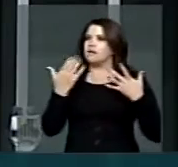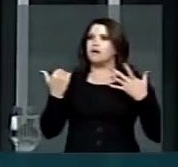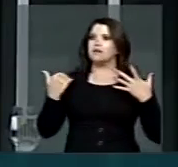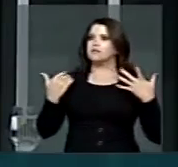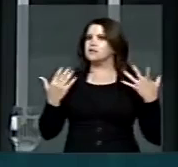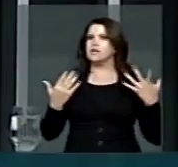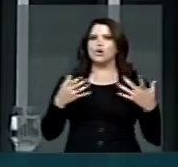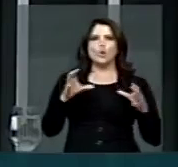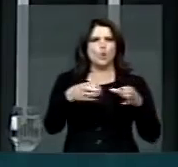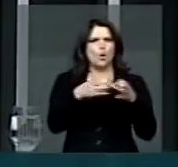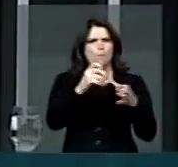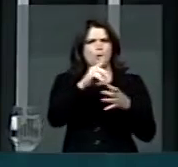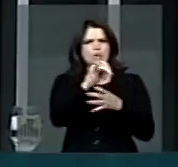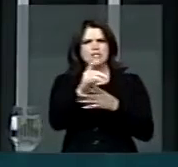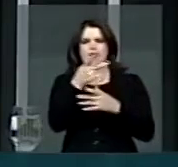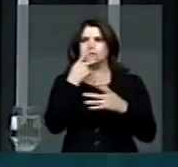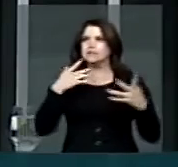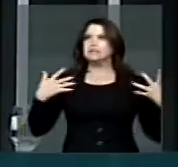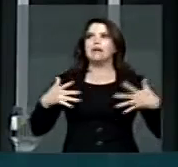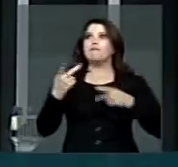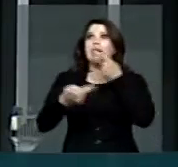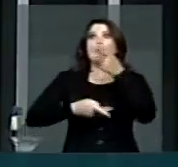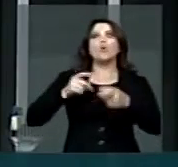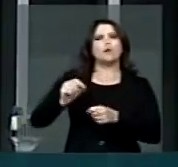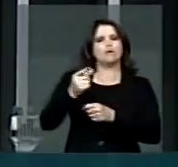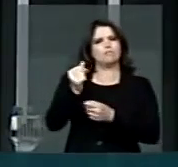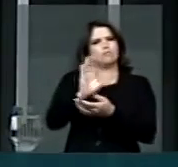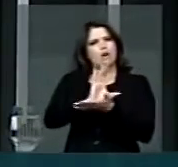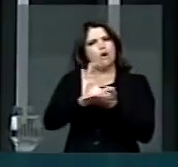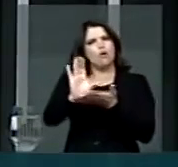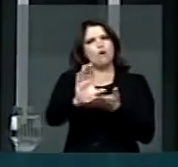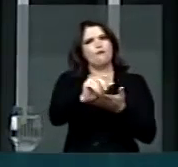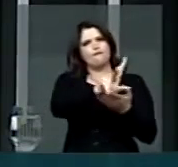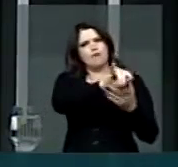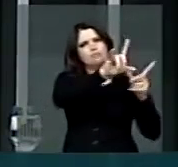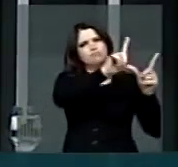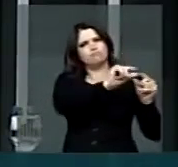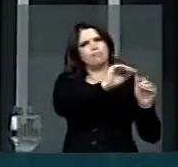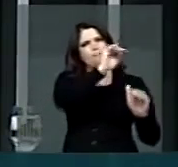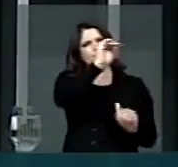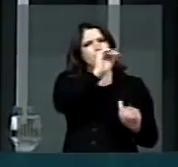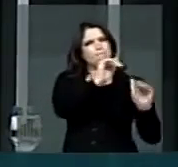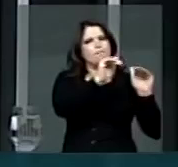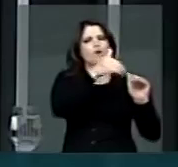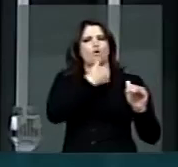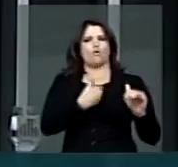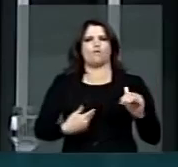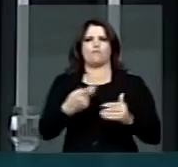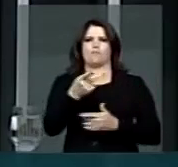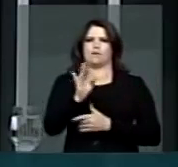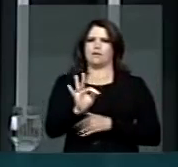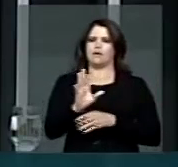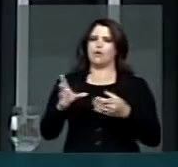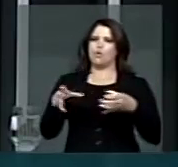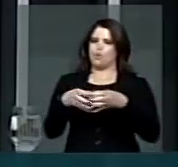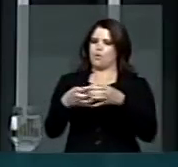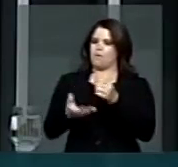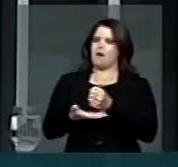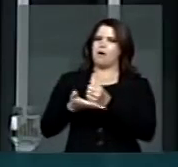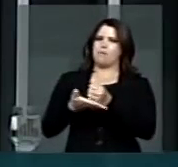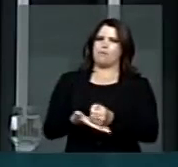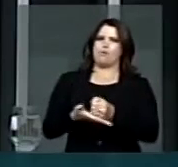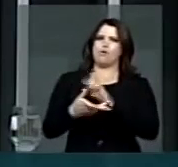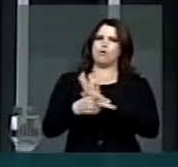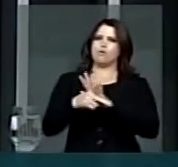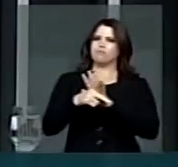oposição. Pois ao investir na redução das desigualdades, o governo do PT e seus aliados